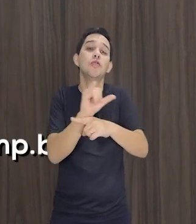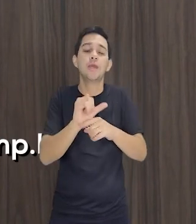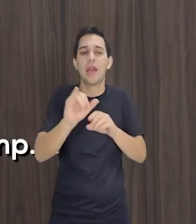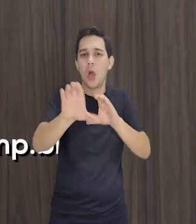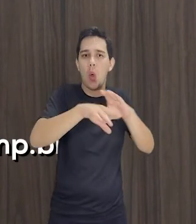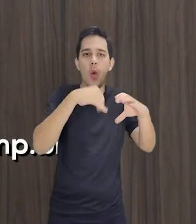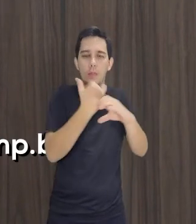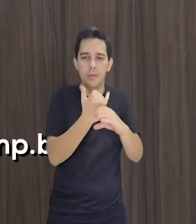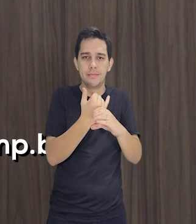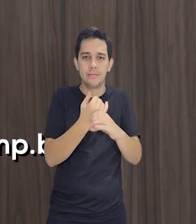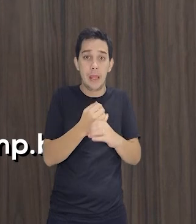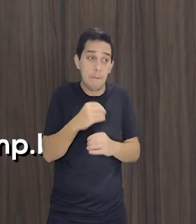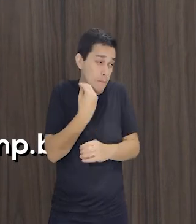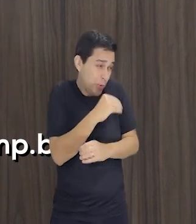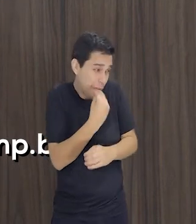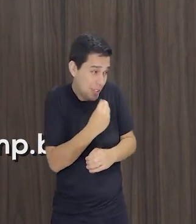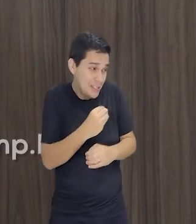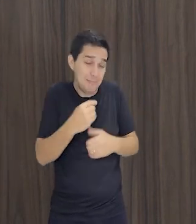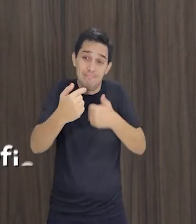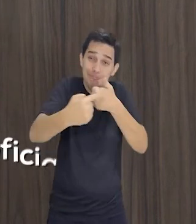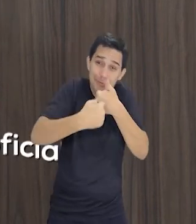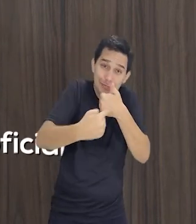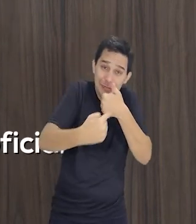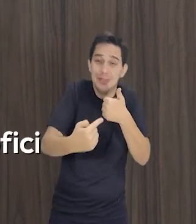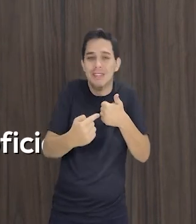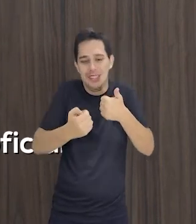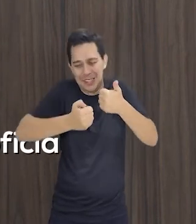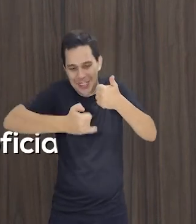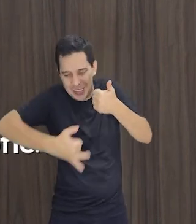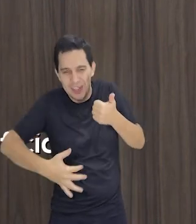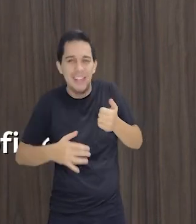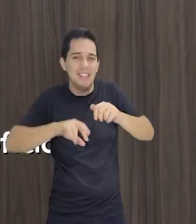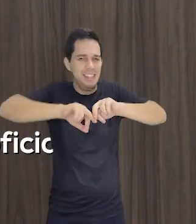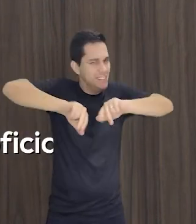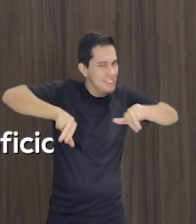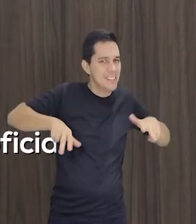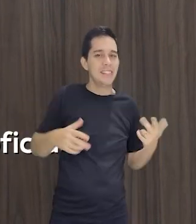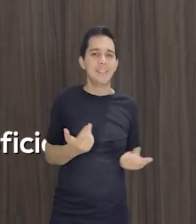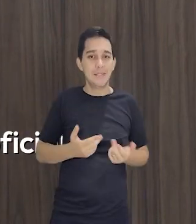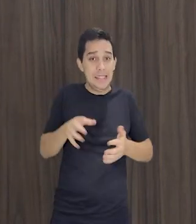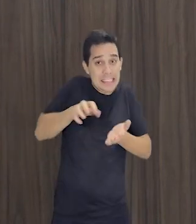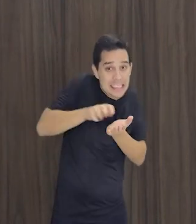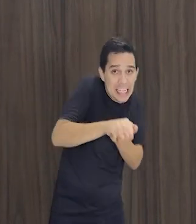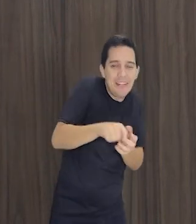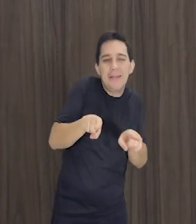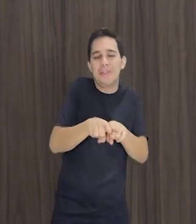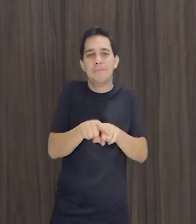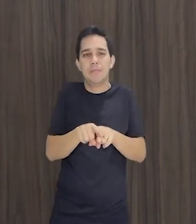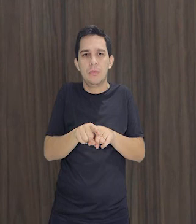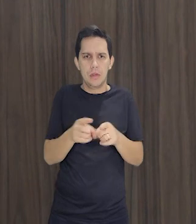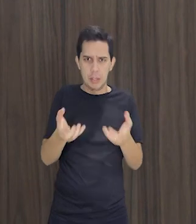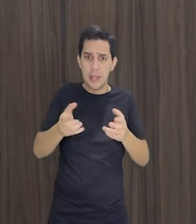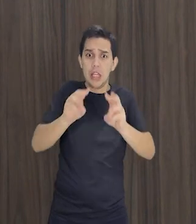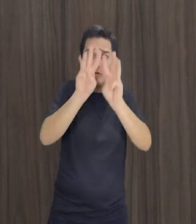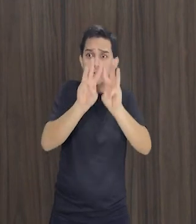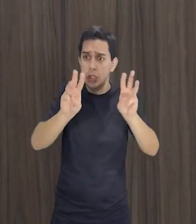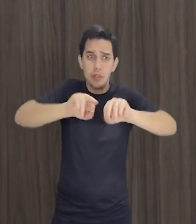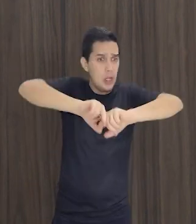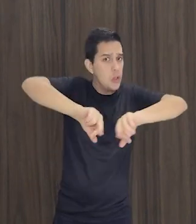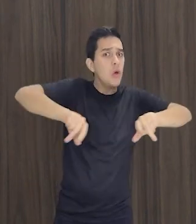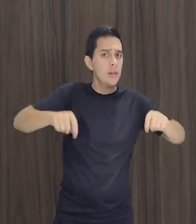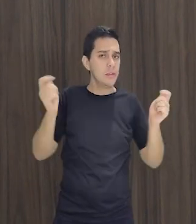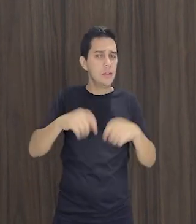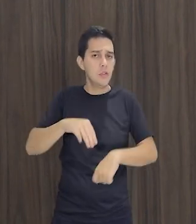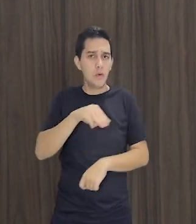se inscrever e ativar as notificações, além de ficar por dentro de outros conteúdos do Ministério Público do Rio. E nos acompanhe também